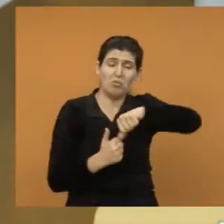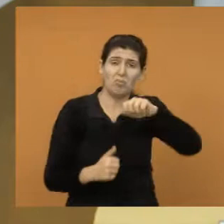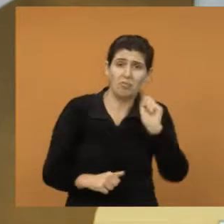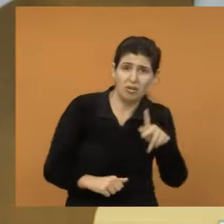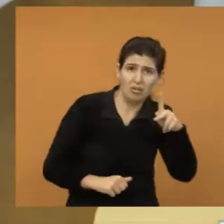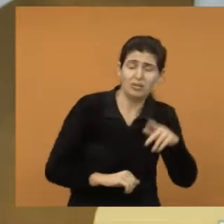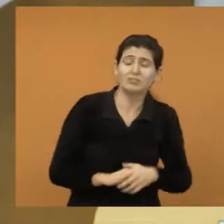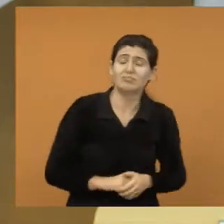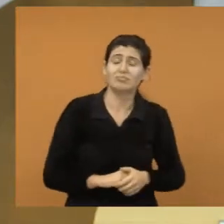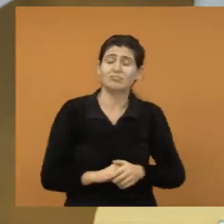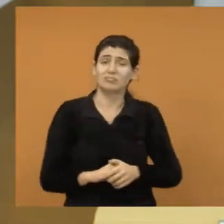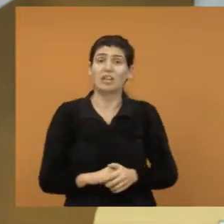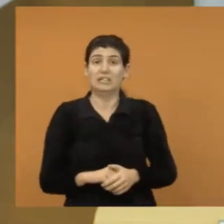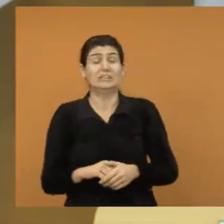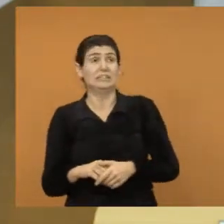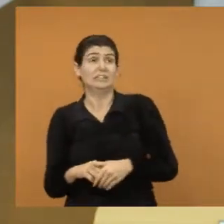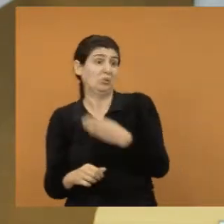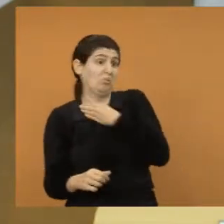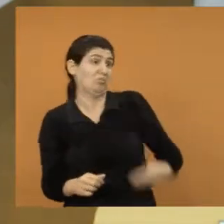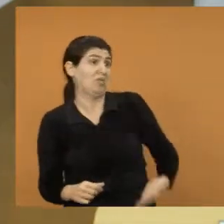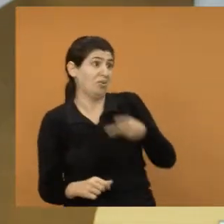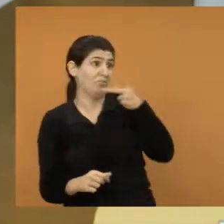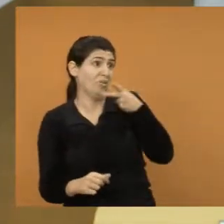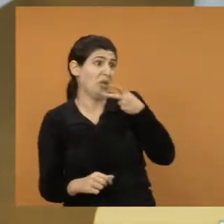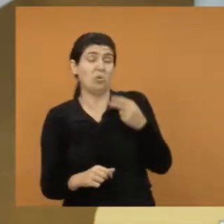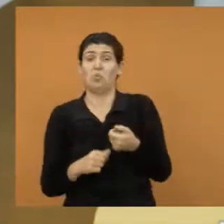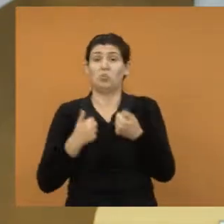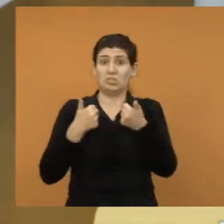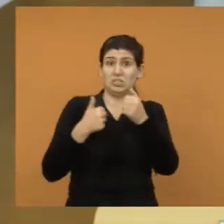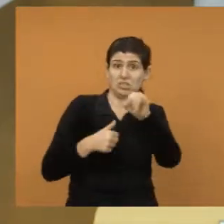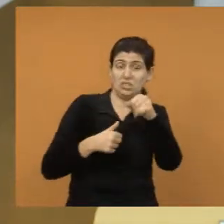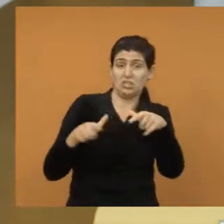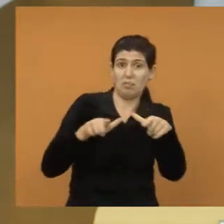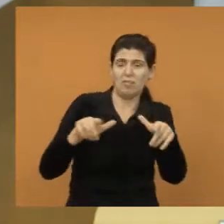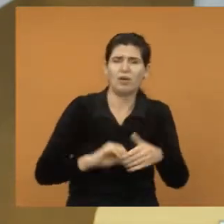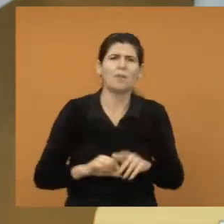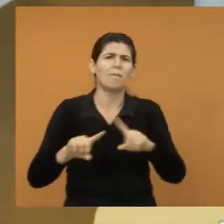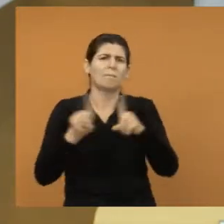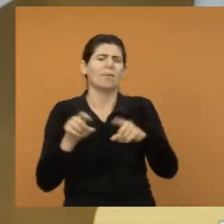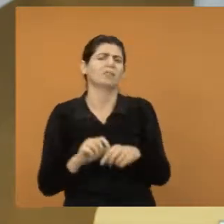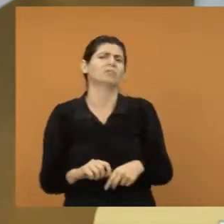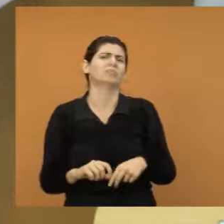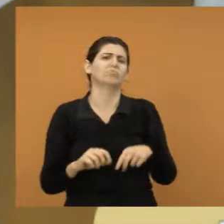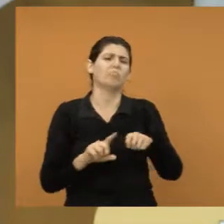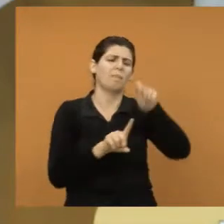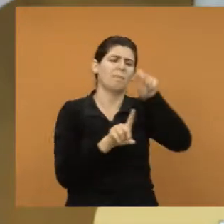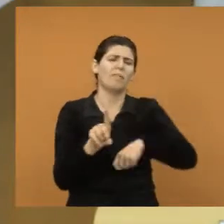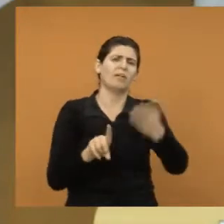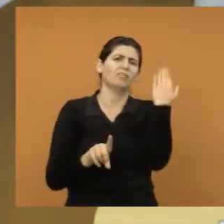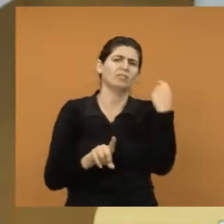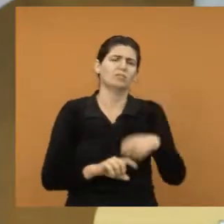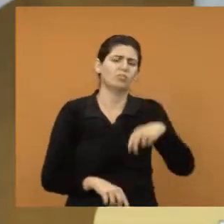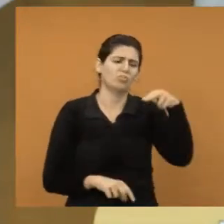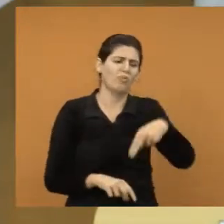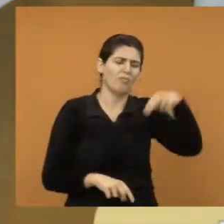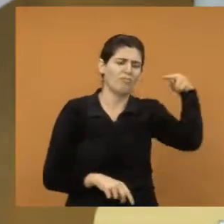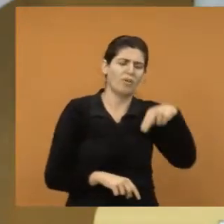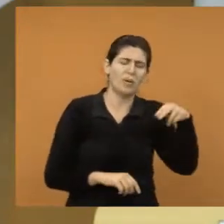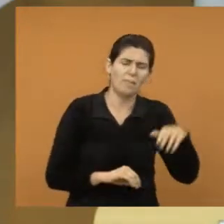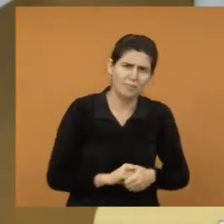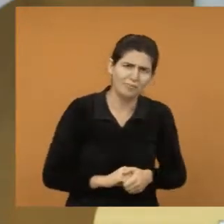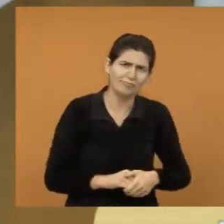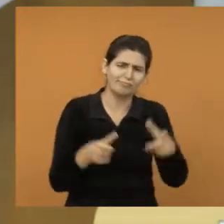emprego. Todos os dados, depois da reforma que foi aprovada, reforma trabalhista em novembro, são de aumento do